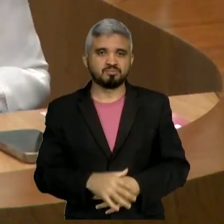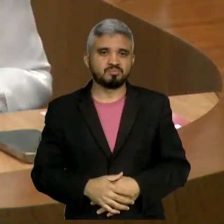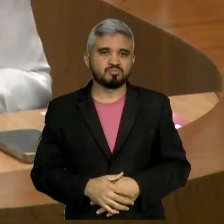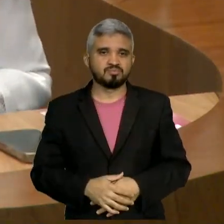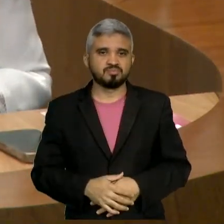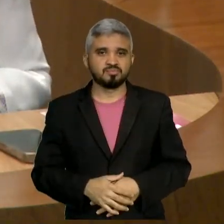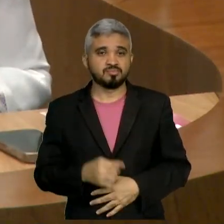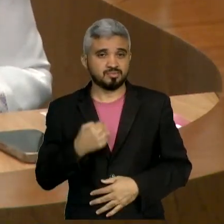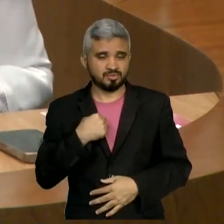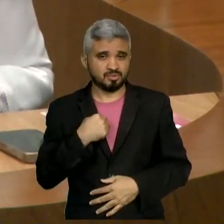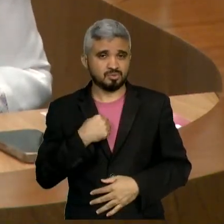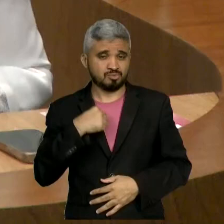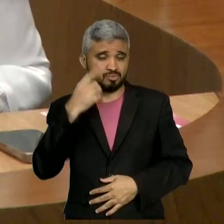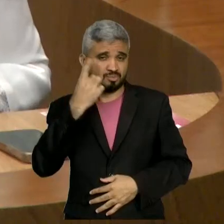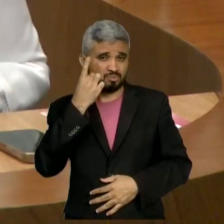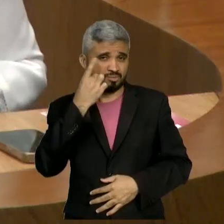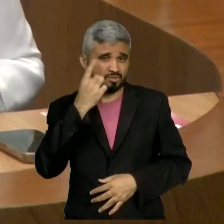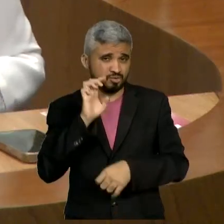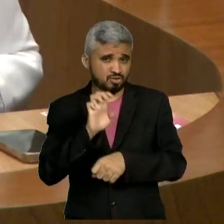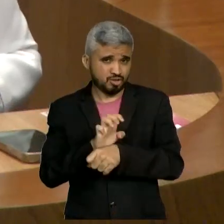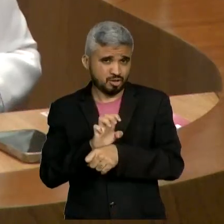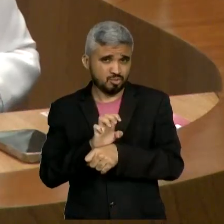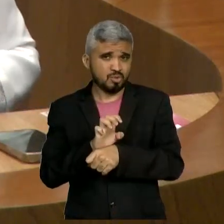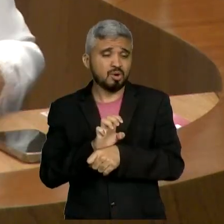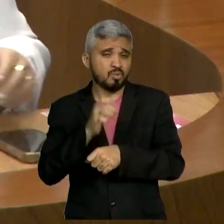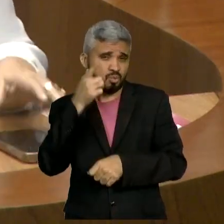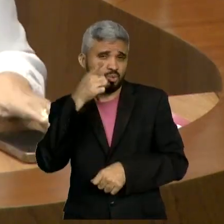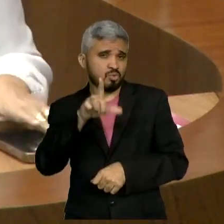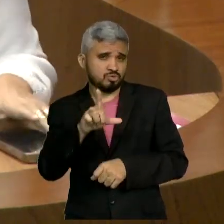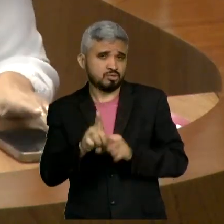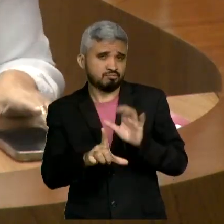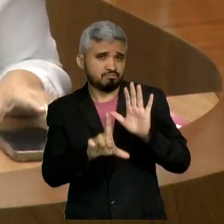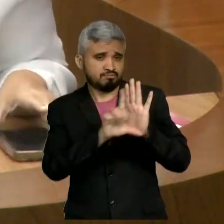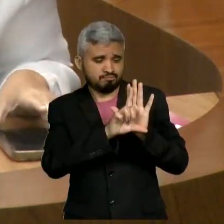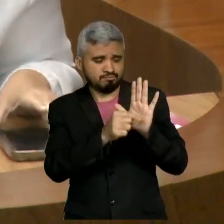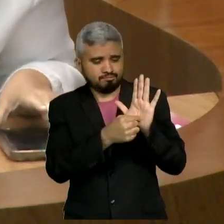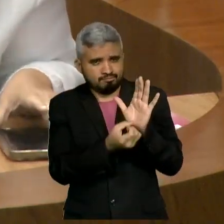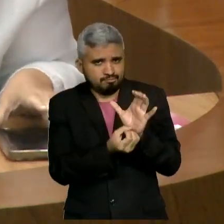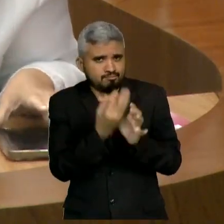a possibilidade de ser autora dessa lei. Muito